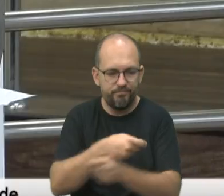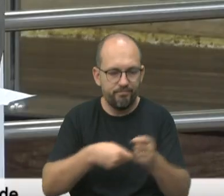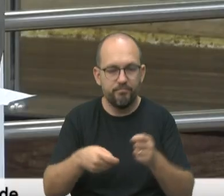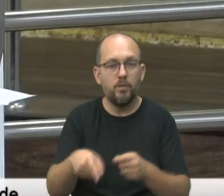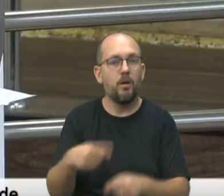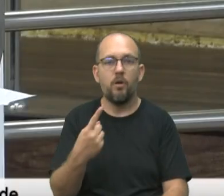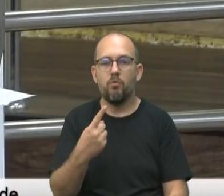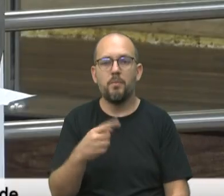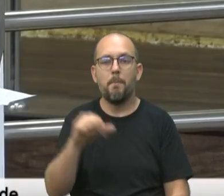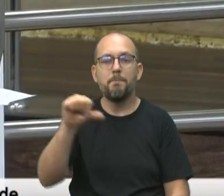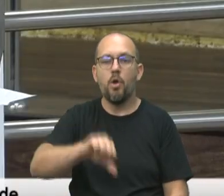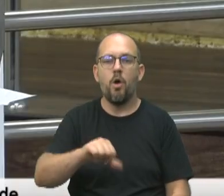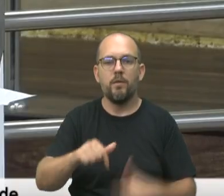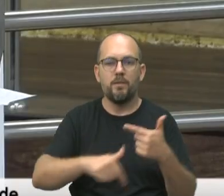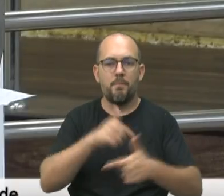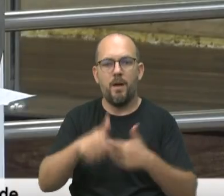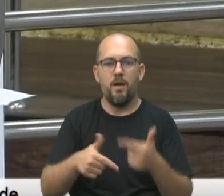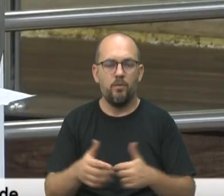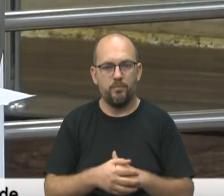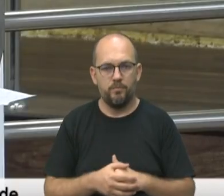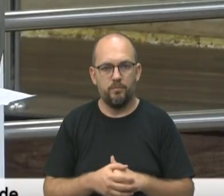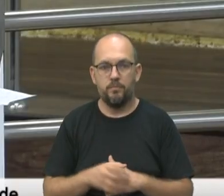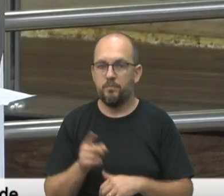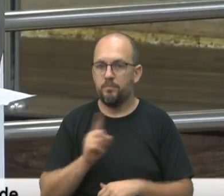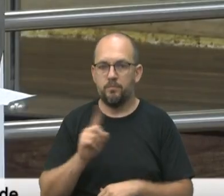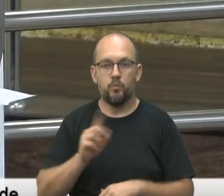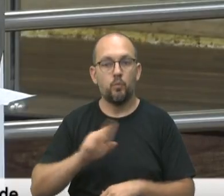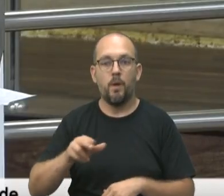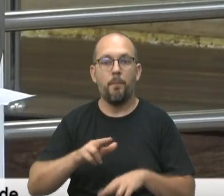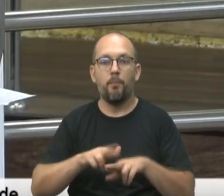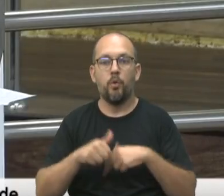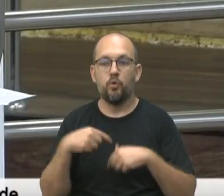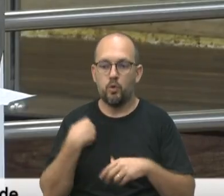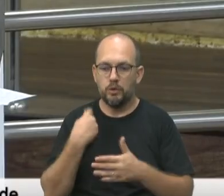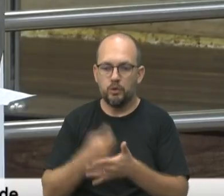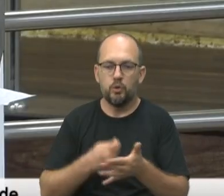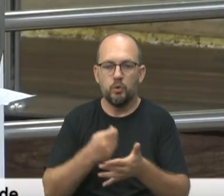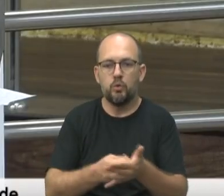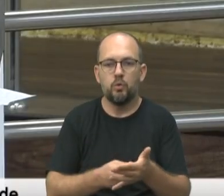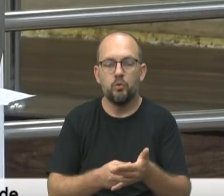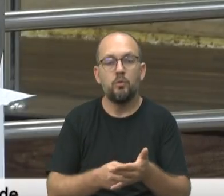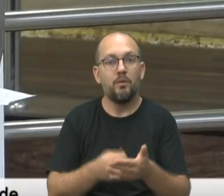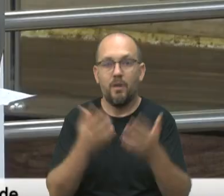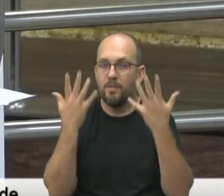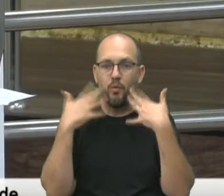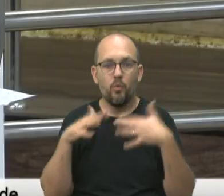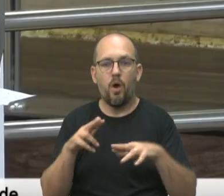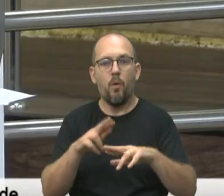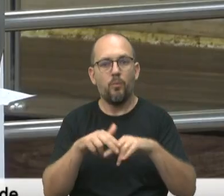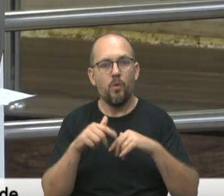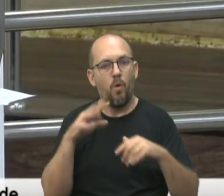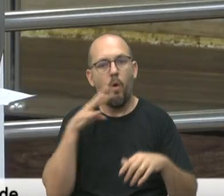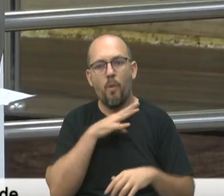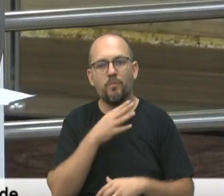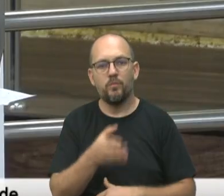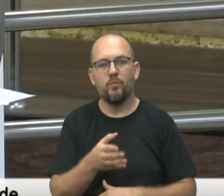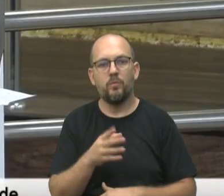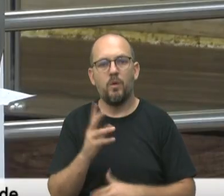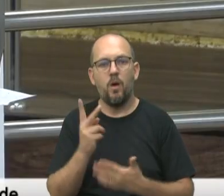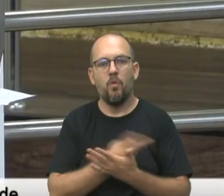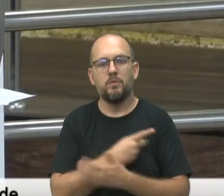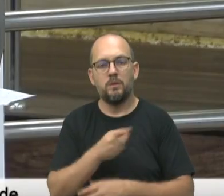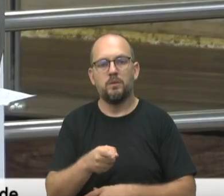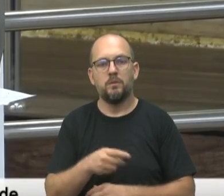contradição que nós estejamos à frente dessa luta, é natural, é óbvio que isso